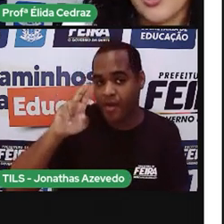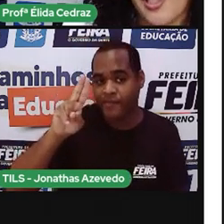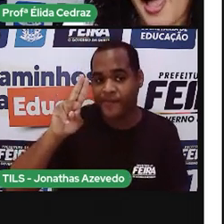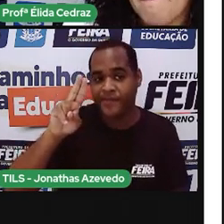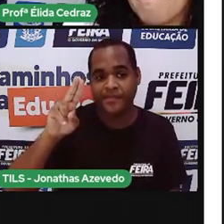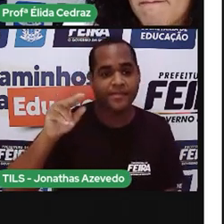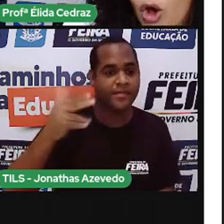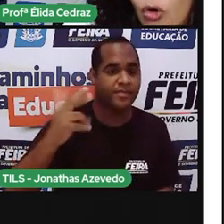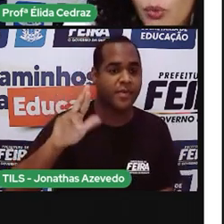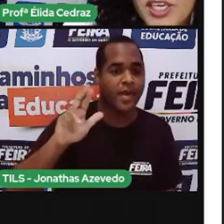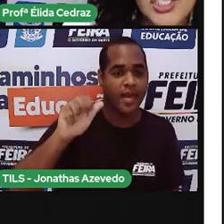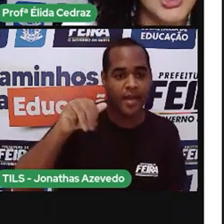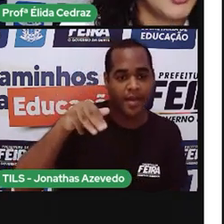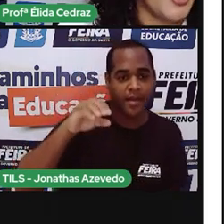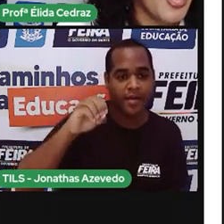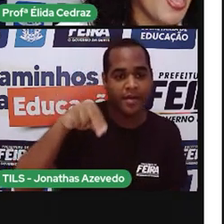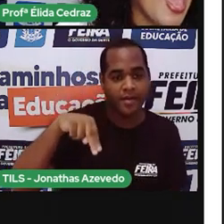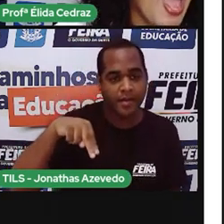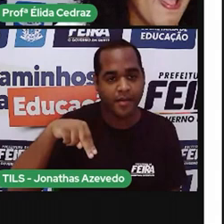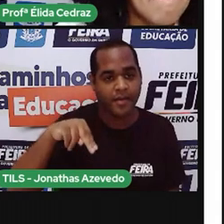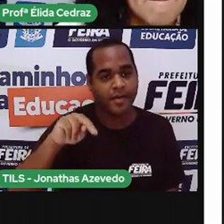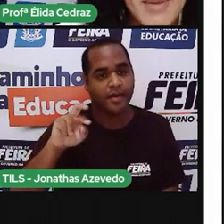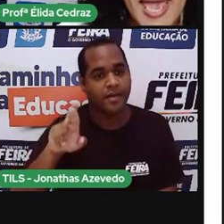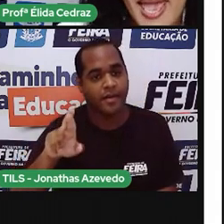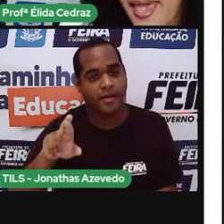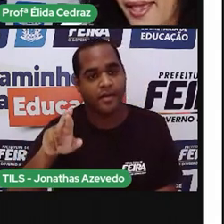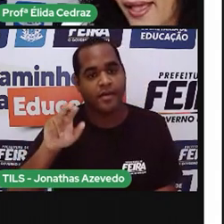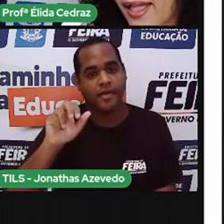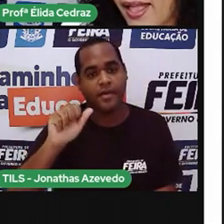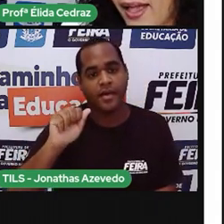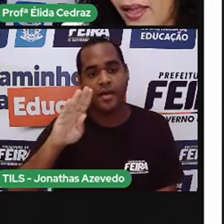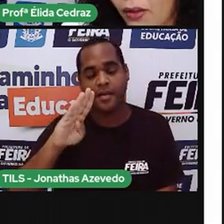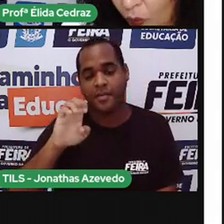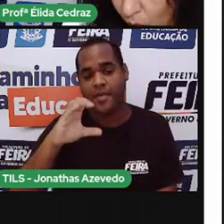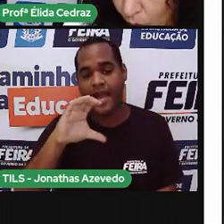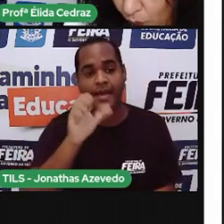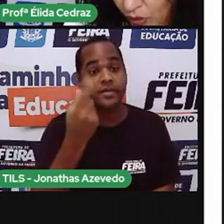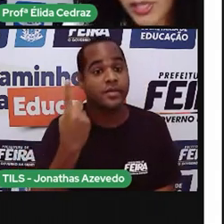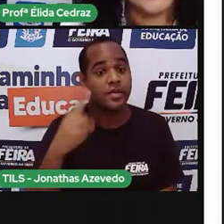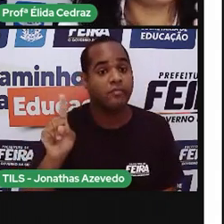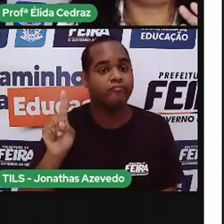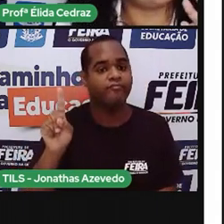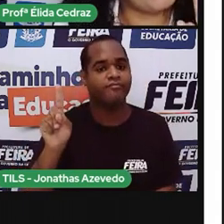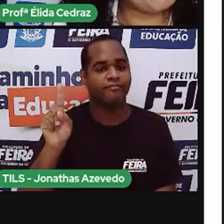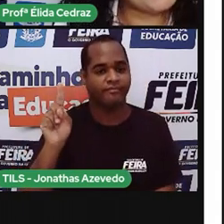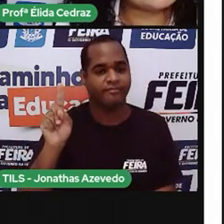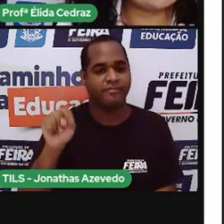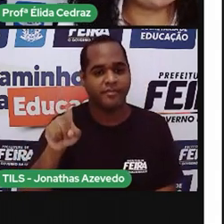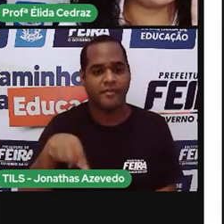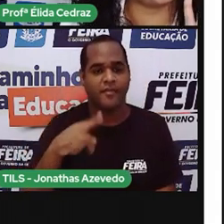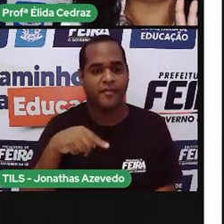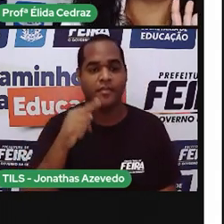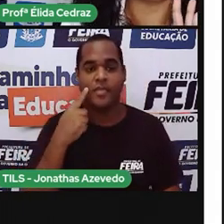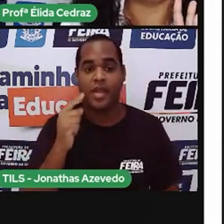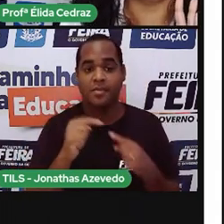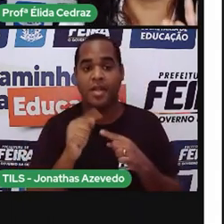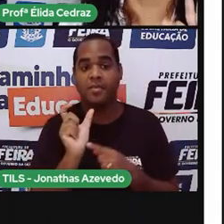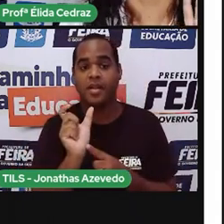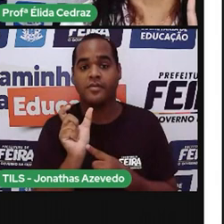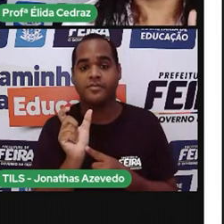de Ramon e de a Betão Então qual a próxima